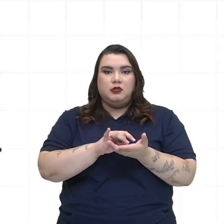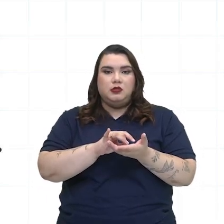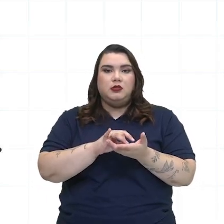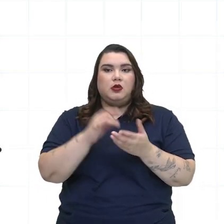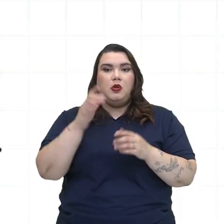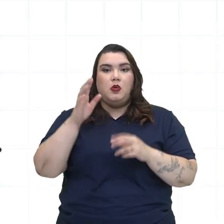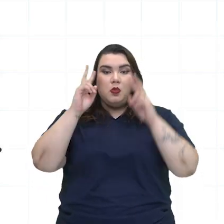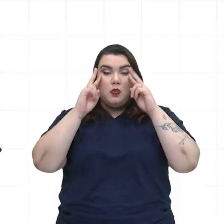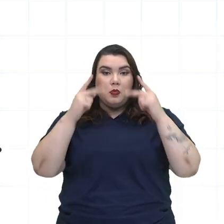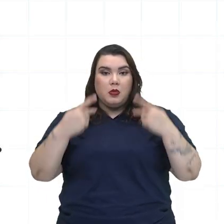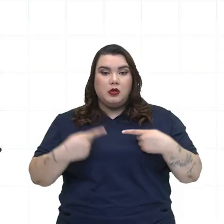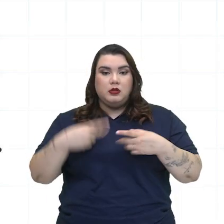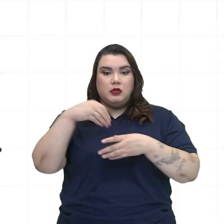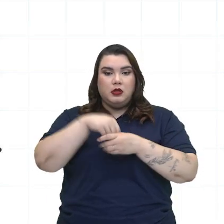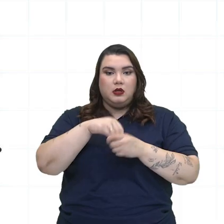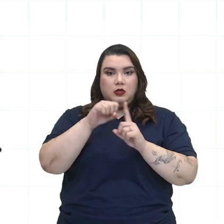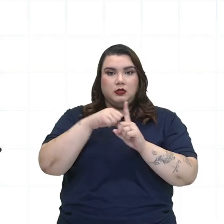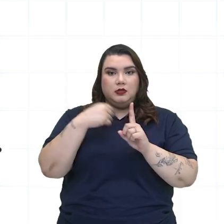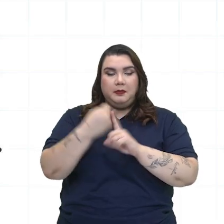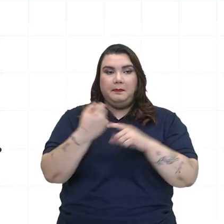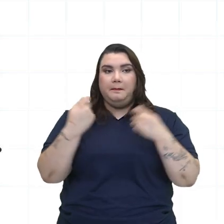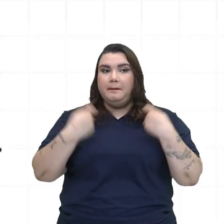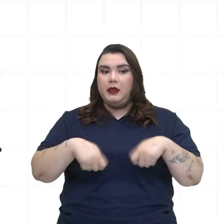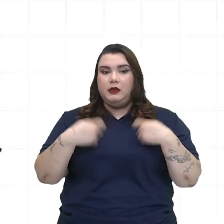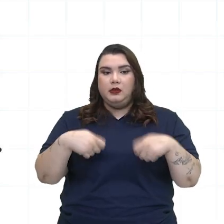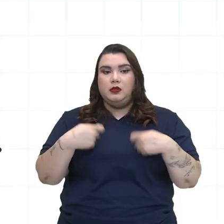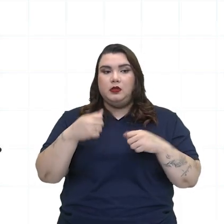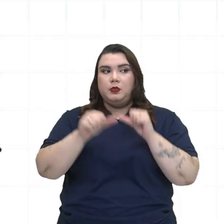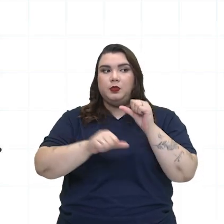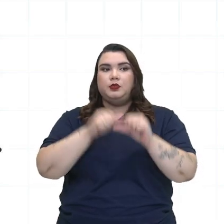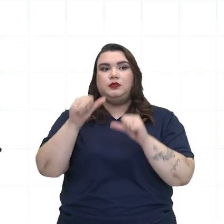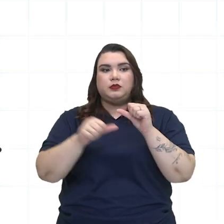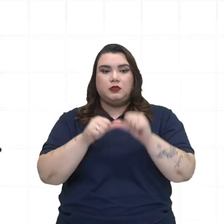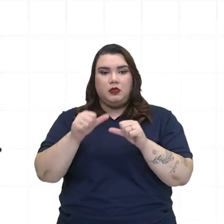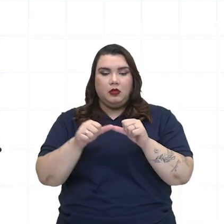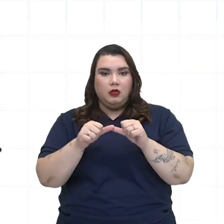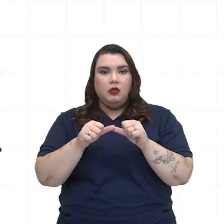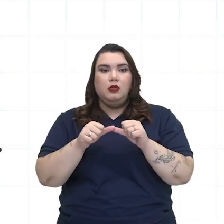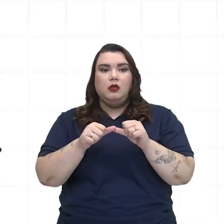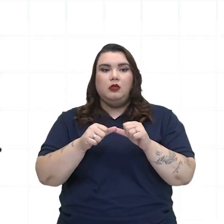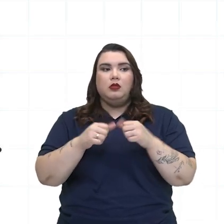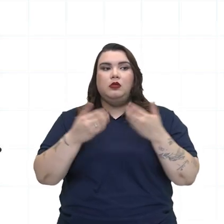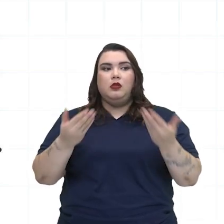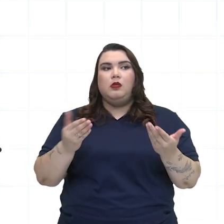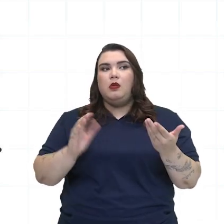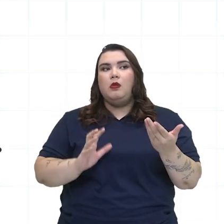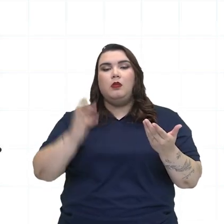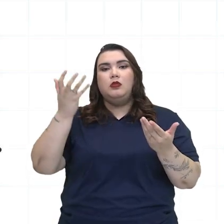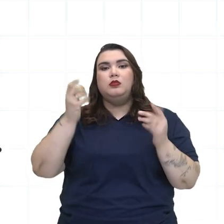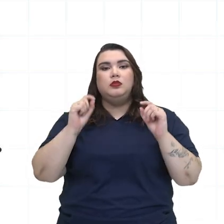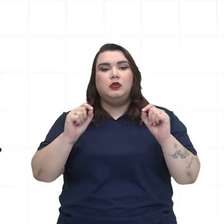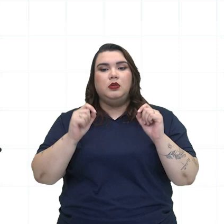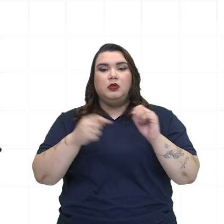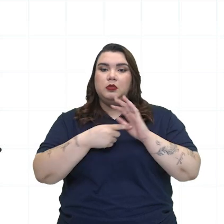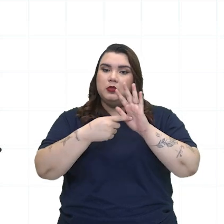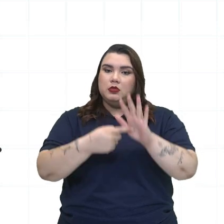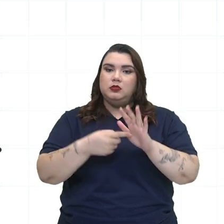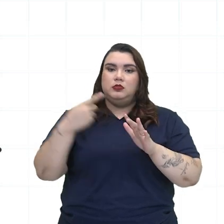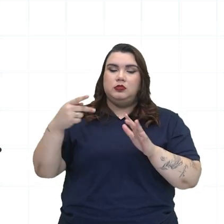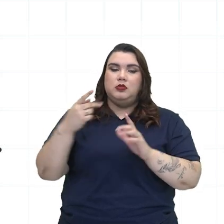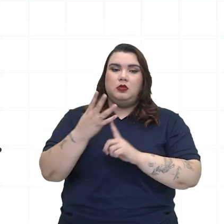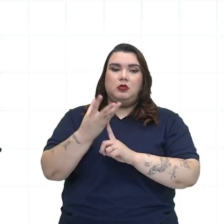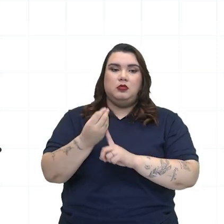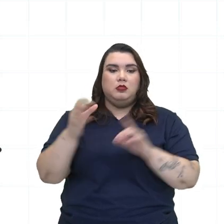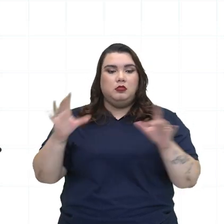O homem, dentro da sociedade, ele estava tendo necessidades diferentes. E o que aconteceu,